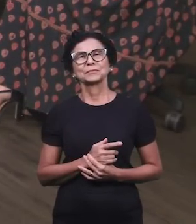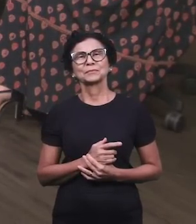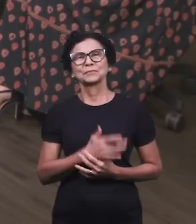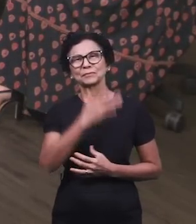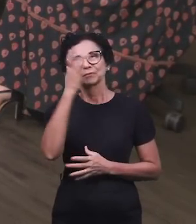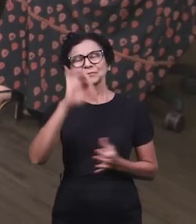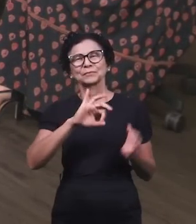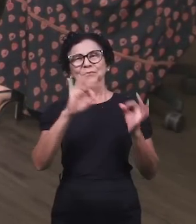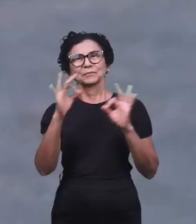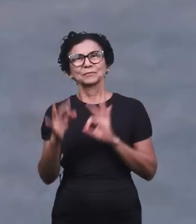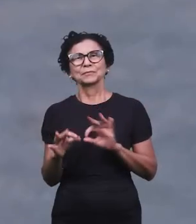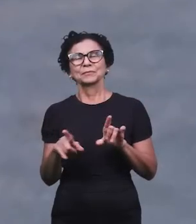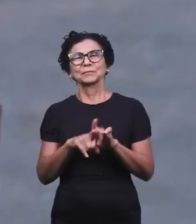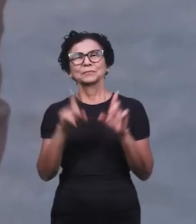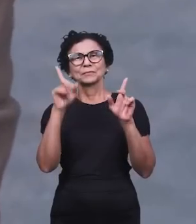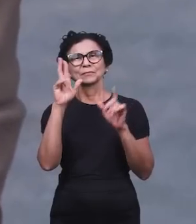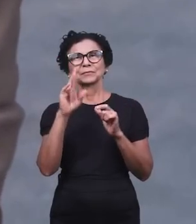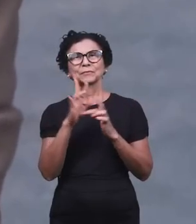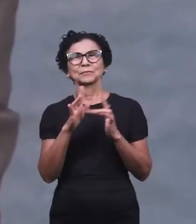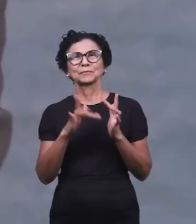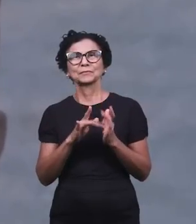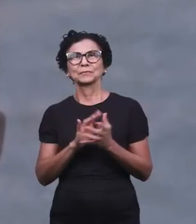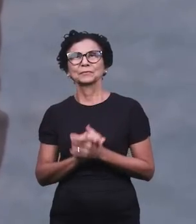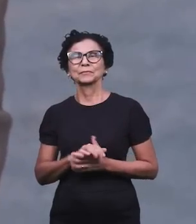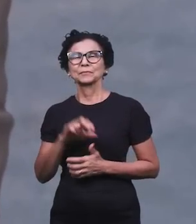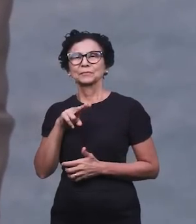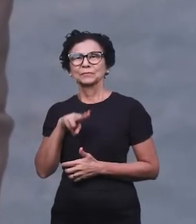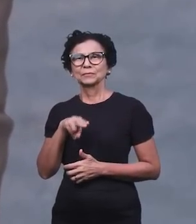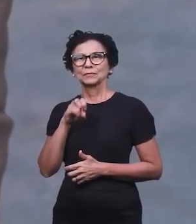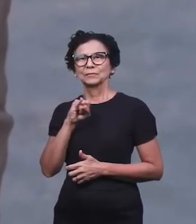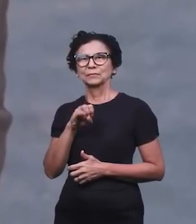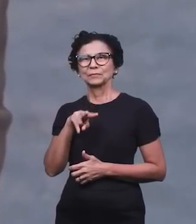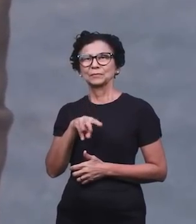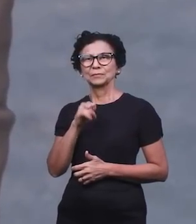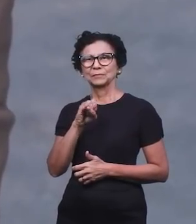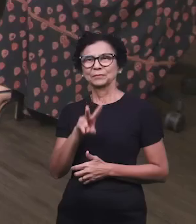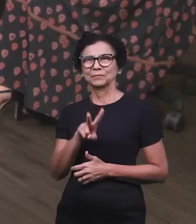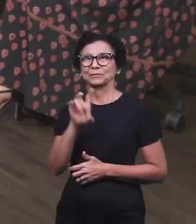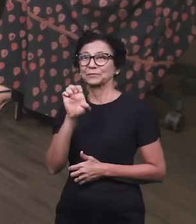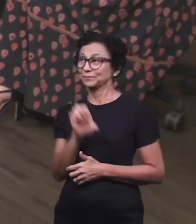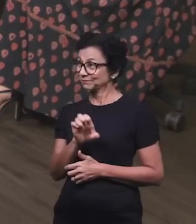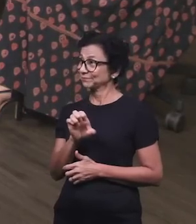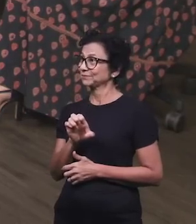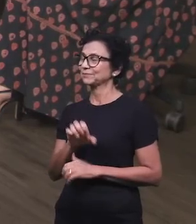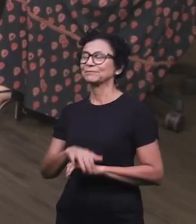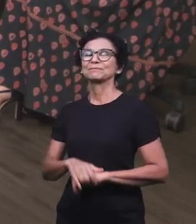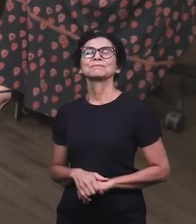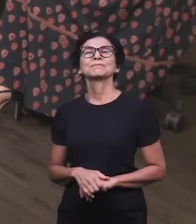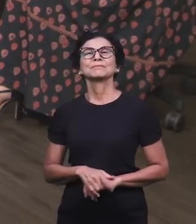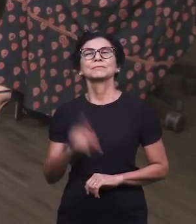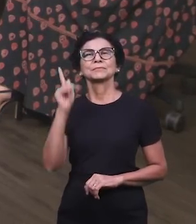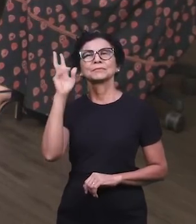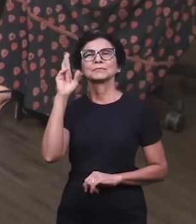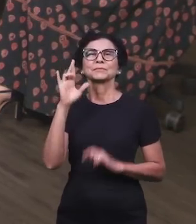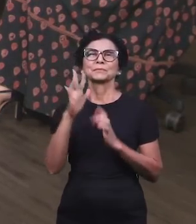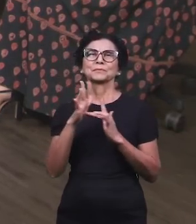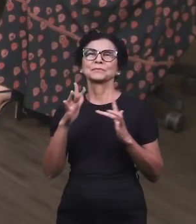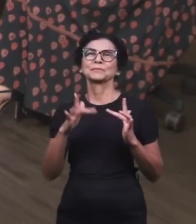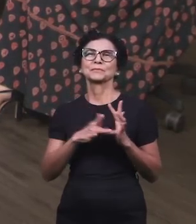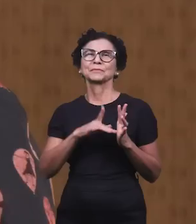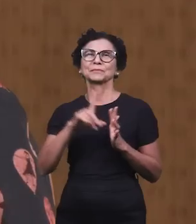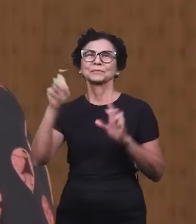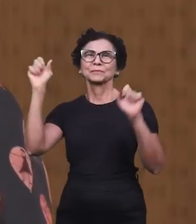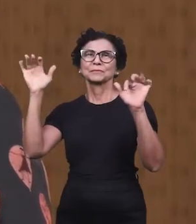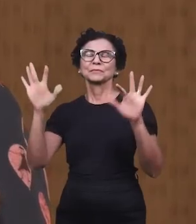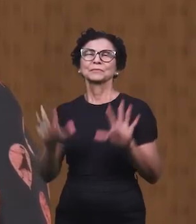também. Amém. Nínive, não vou errar. Paz do Senhor, querida, Deus abençoe. Amém.